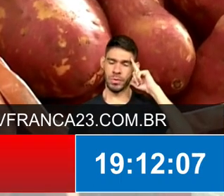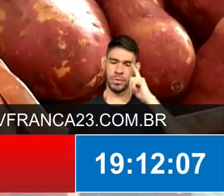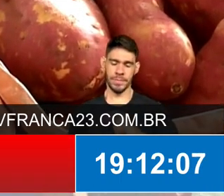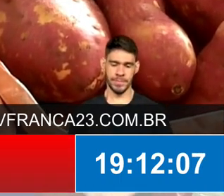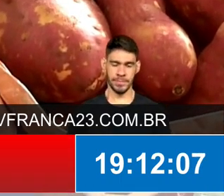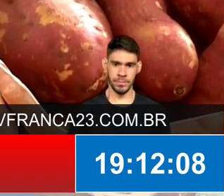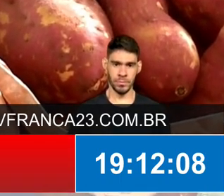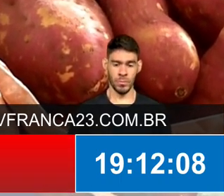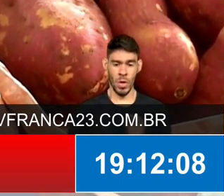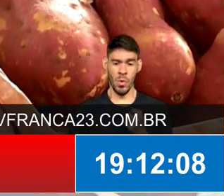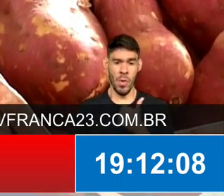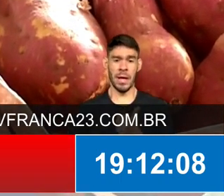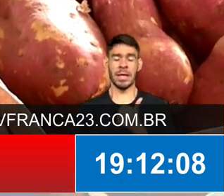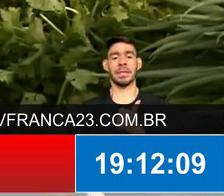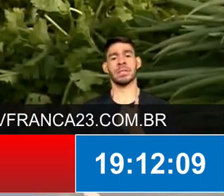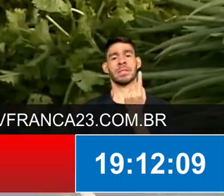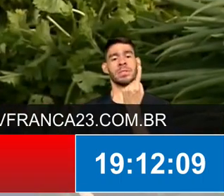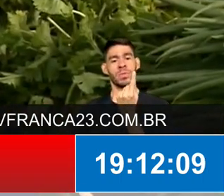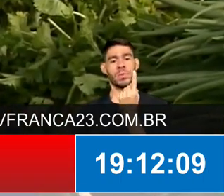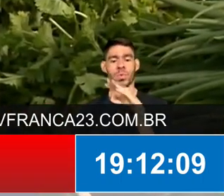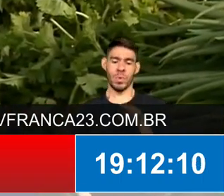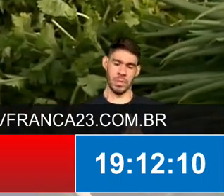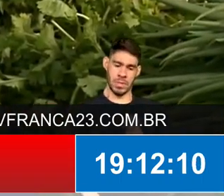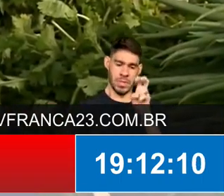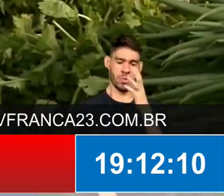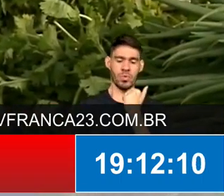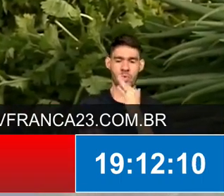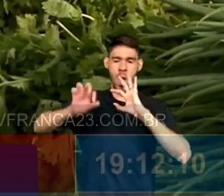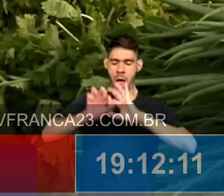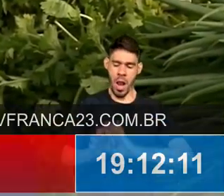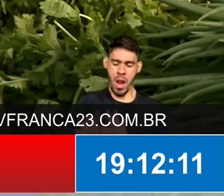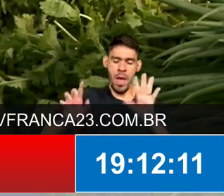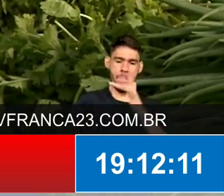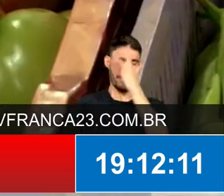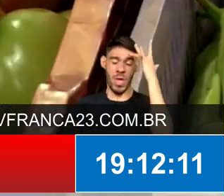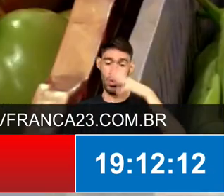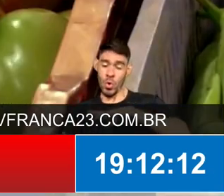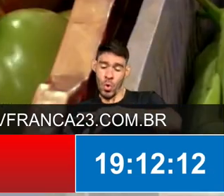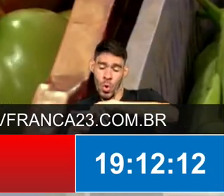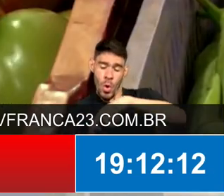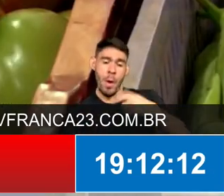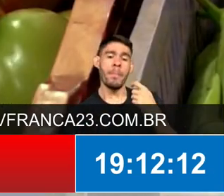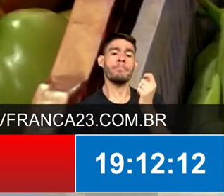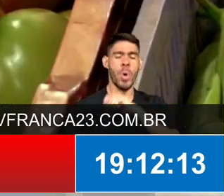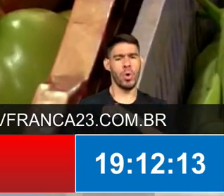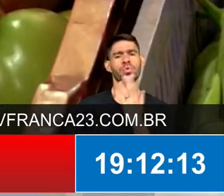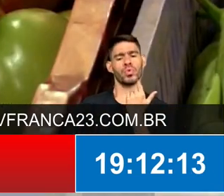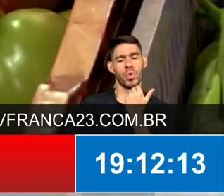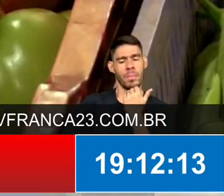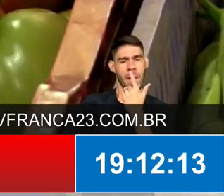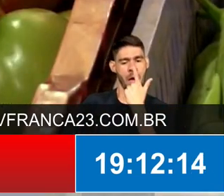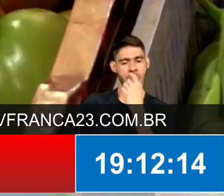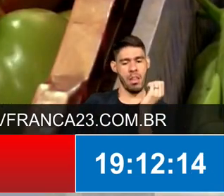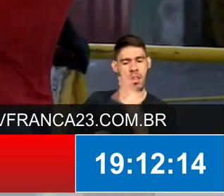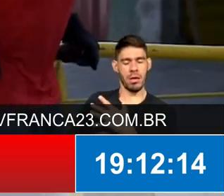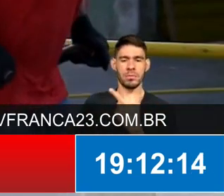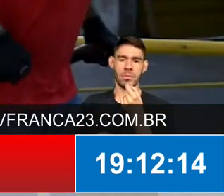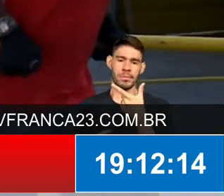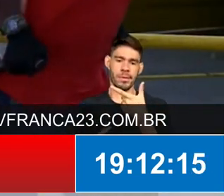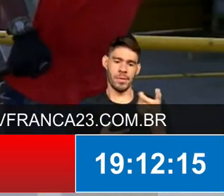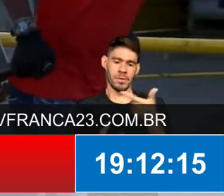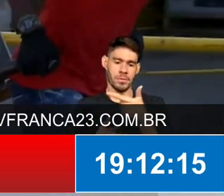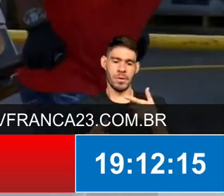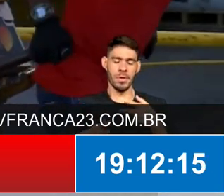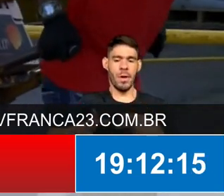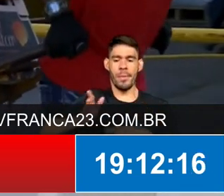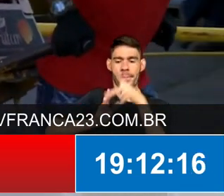Quase 1/5 de todos os alimentos disponíveis para os consumidores no mundo foram desperdiçados em 2022, segundo o